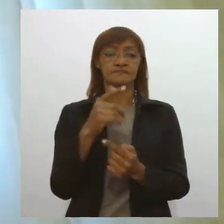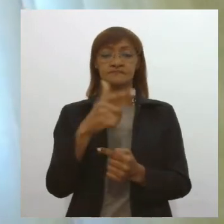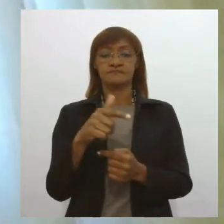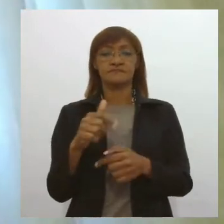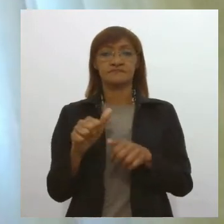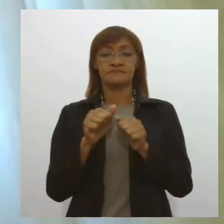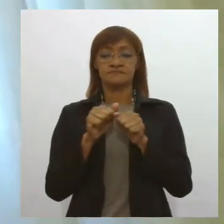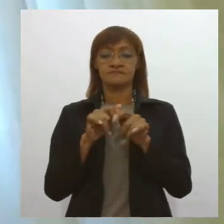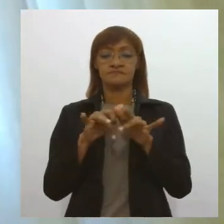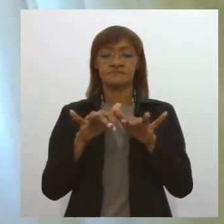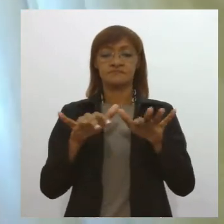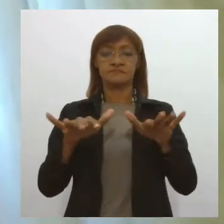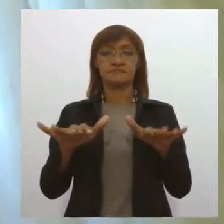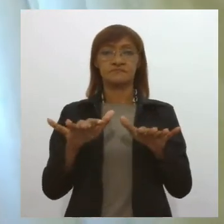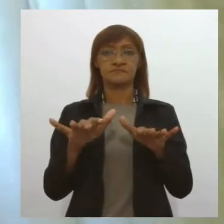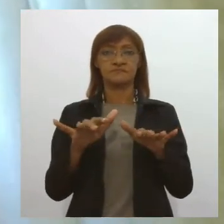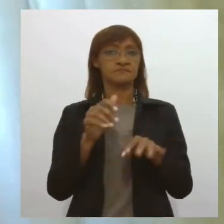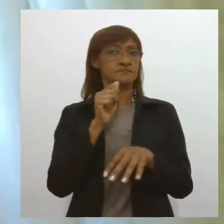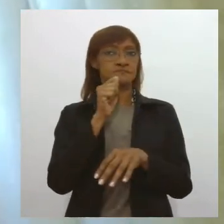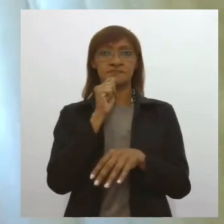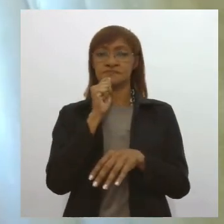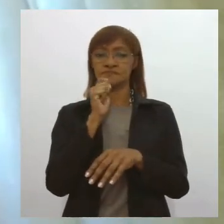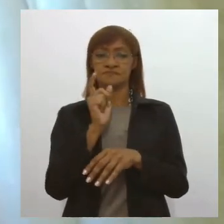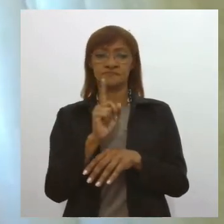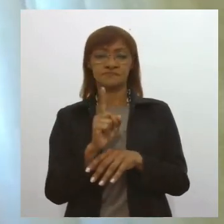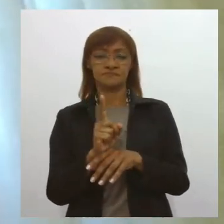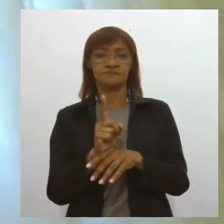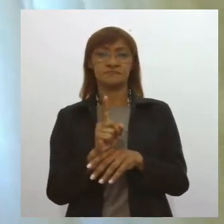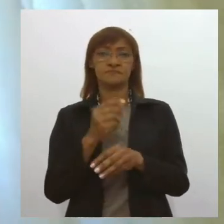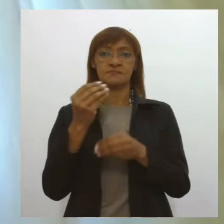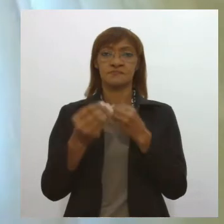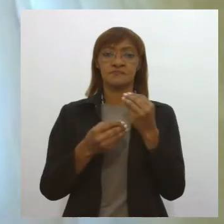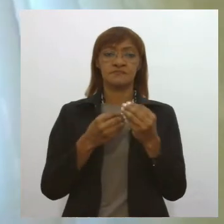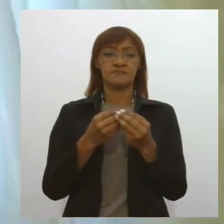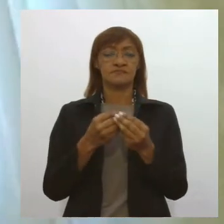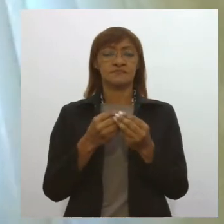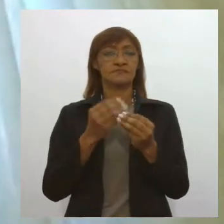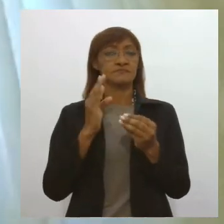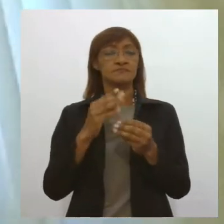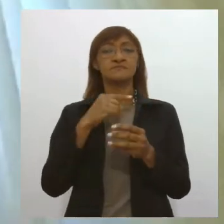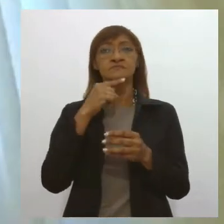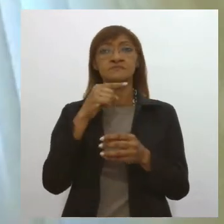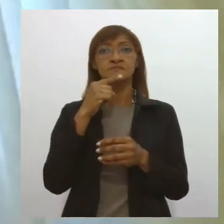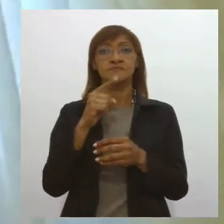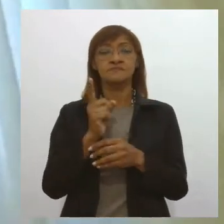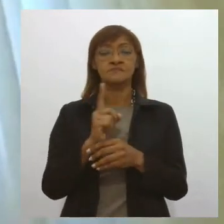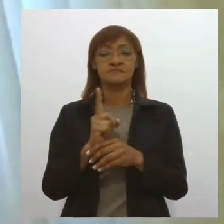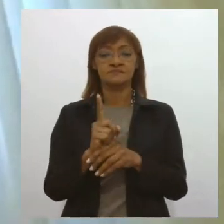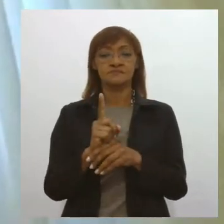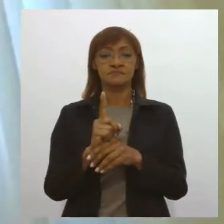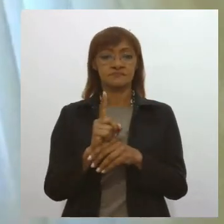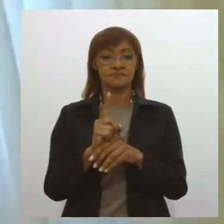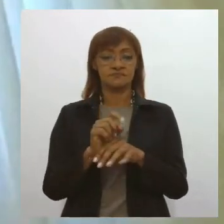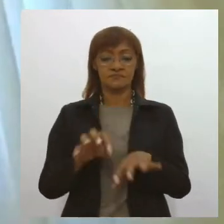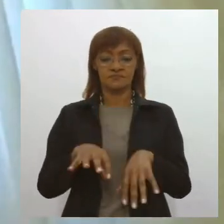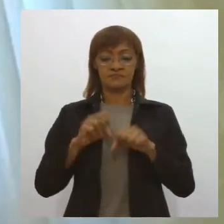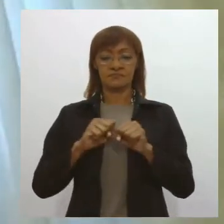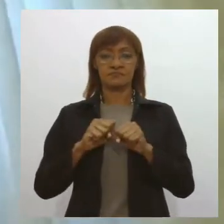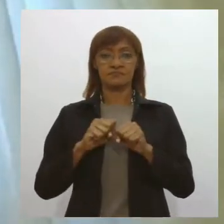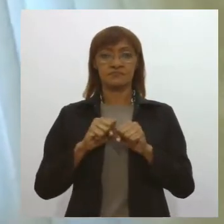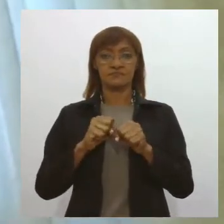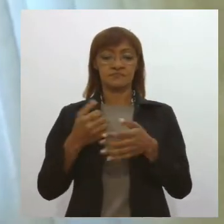como você falou, né, em termos de barreira placentária. A barreira placentária, ela consegue coibir o vírus e não passa para o bebê,